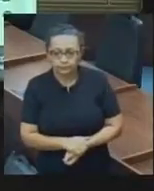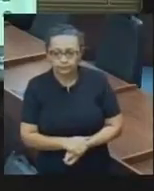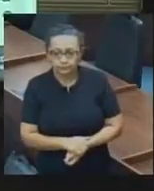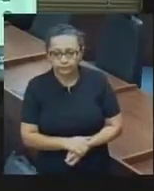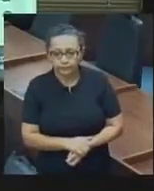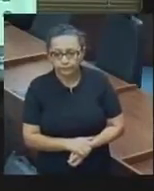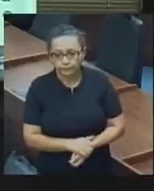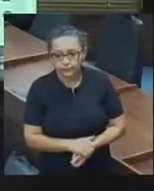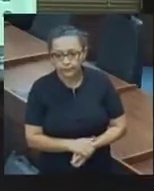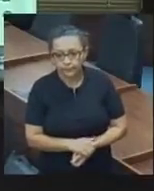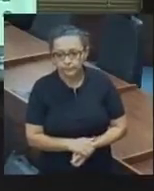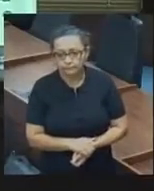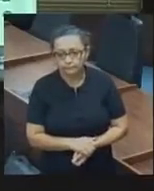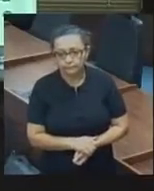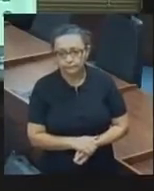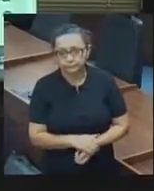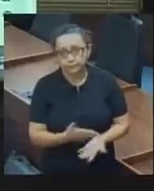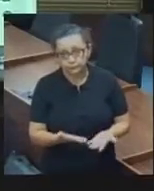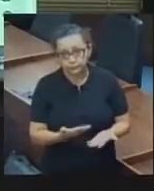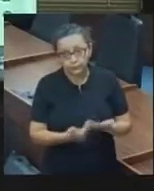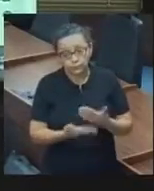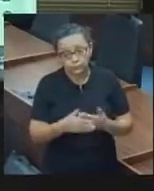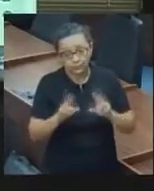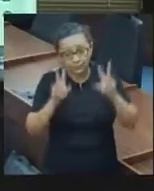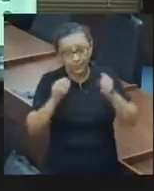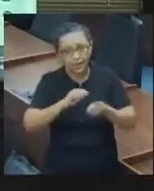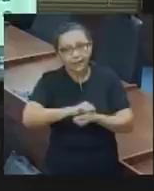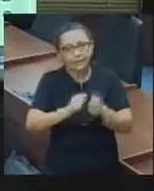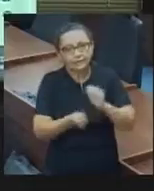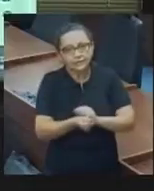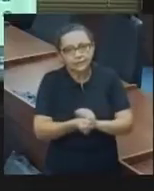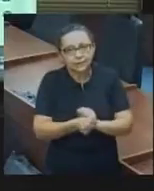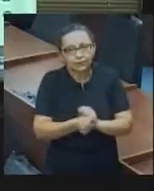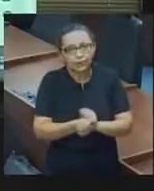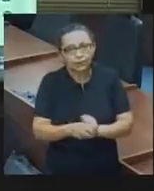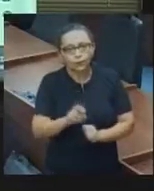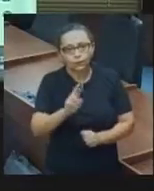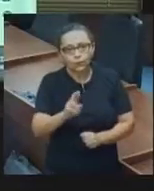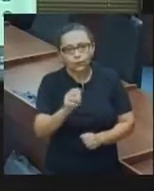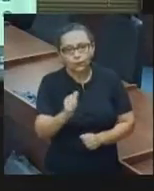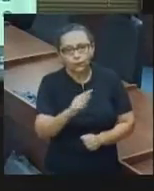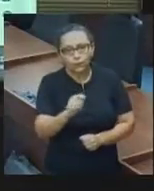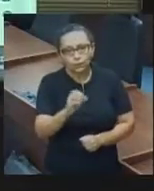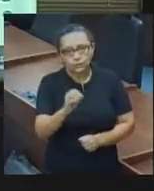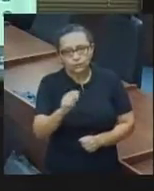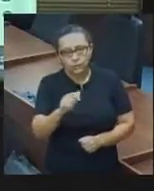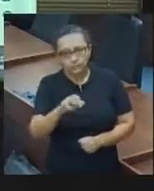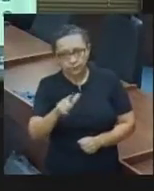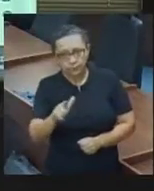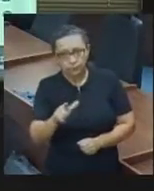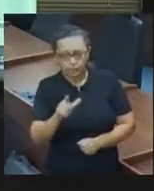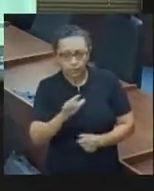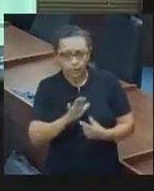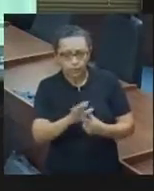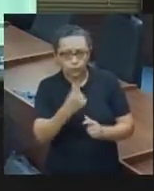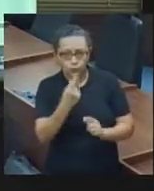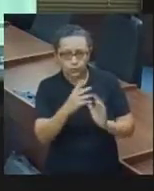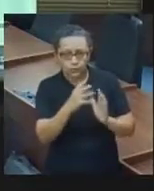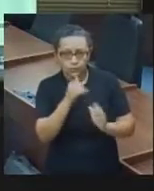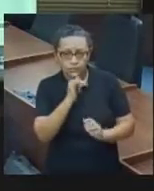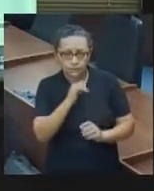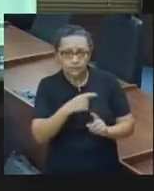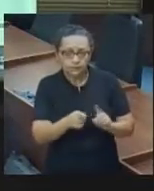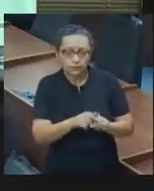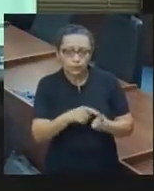a sobre adaptação razoável eu trouxe aqui um exemplo mas vou mencionar outros também